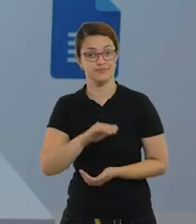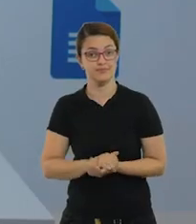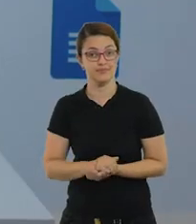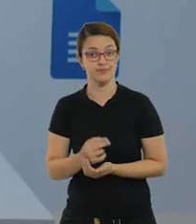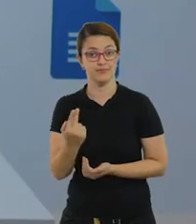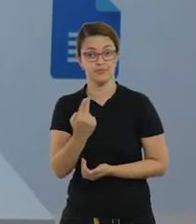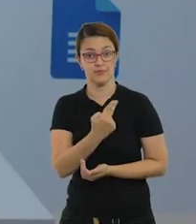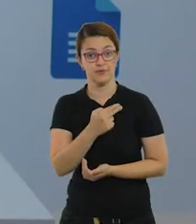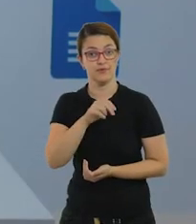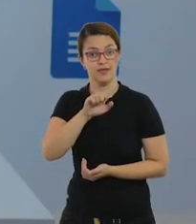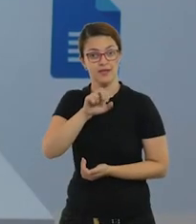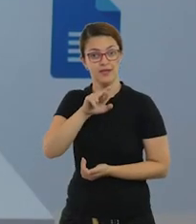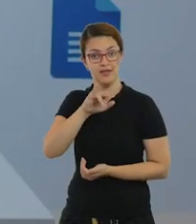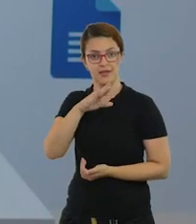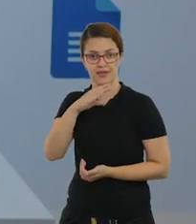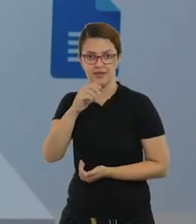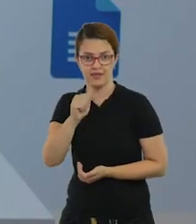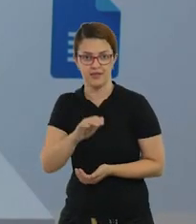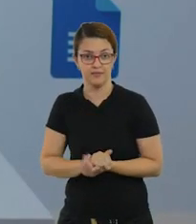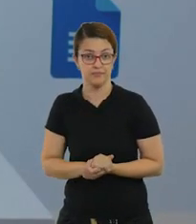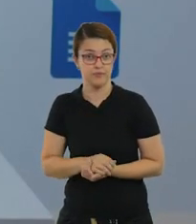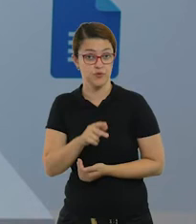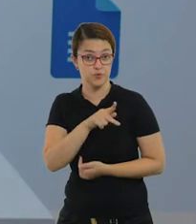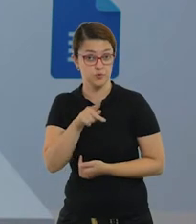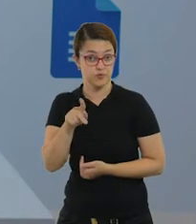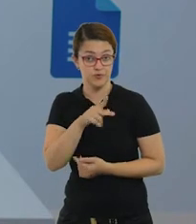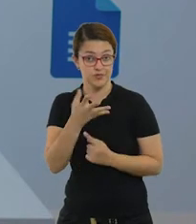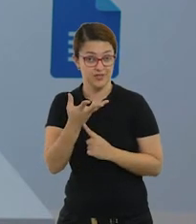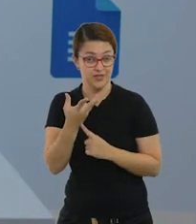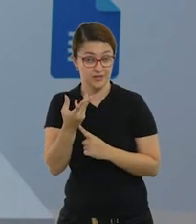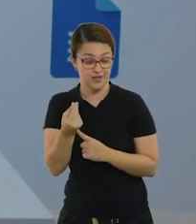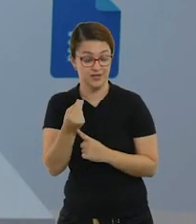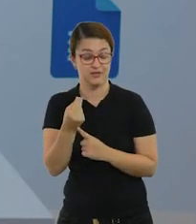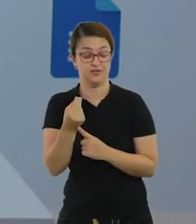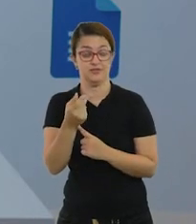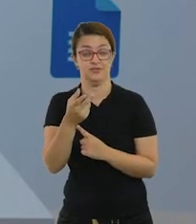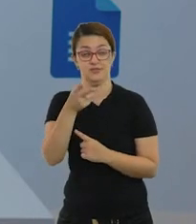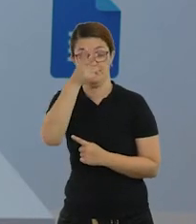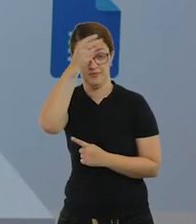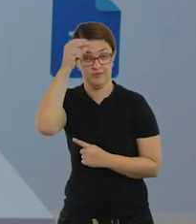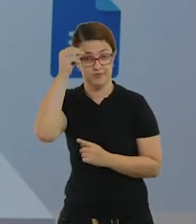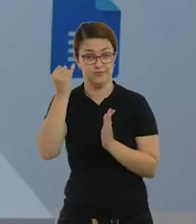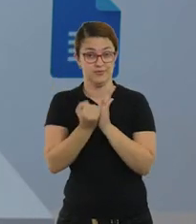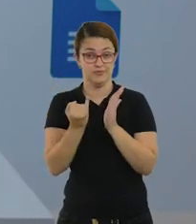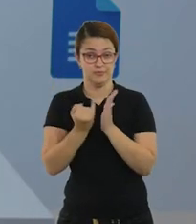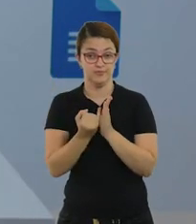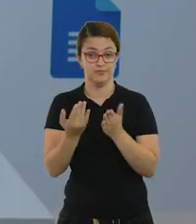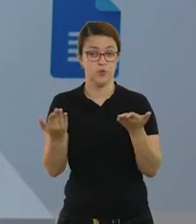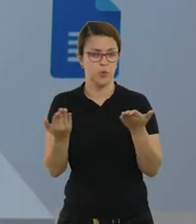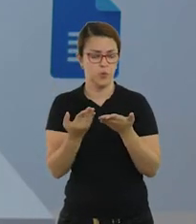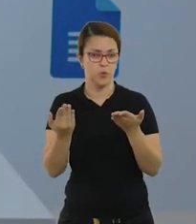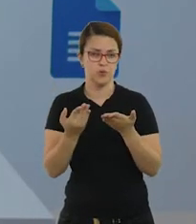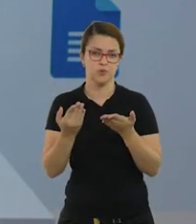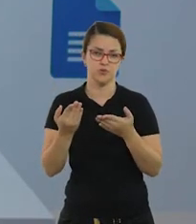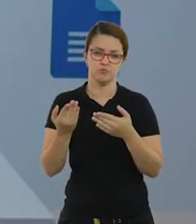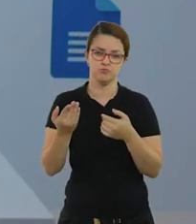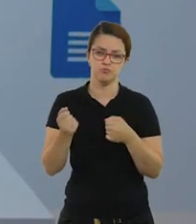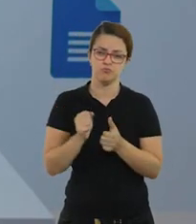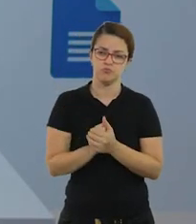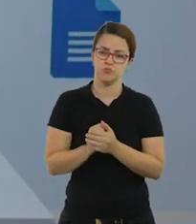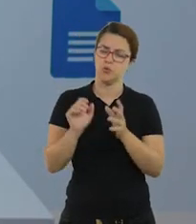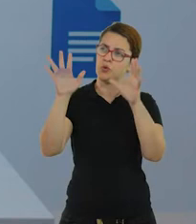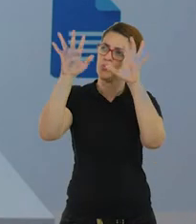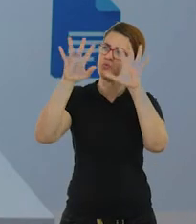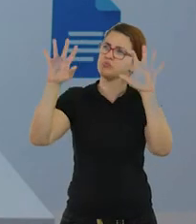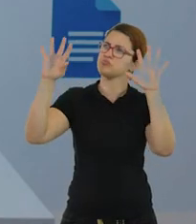Olá, meu nome é Érica e eu sou professora de arte aqui da rede de Itapevi. Hoje nós vamos fazer uma atividade sobre o tempo. Aí vocês